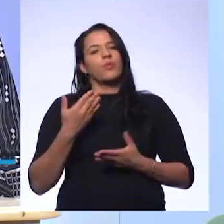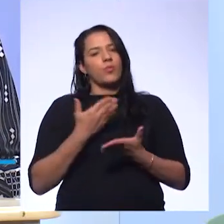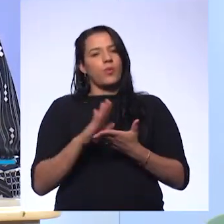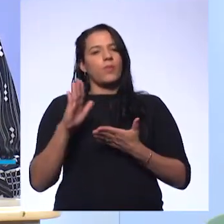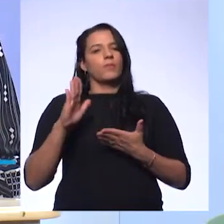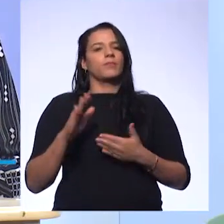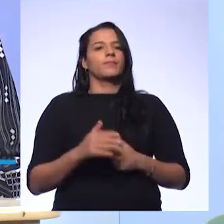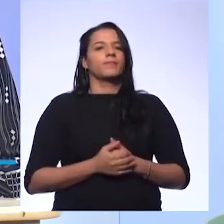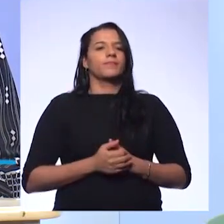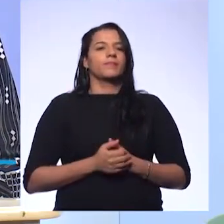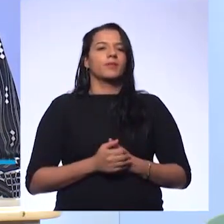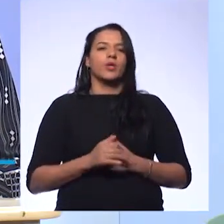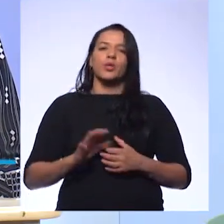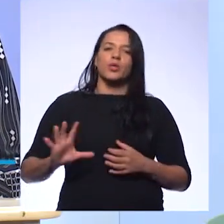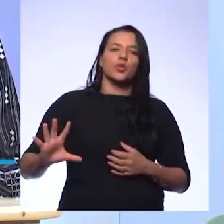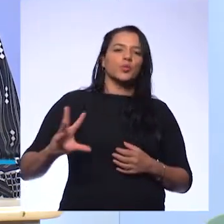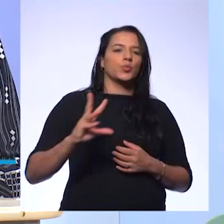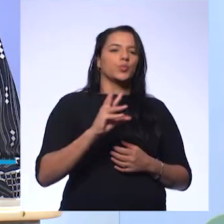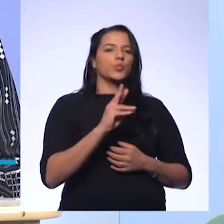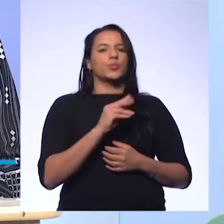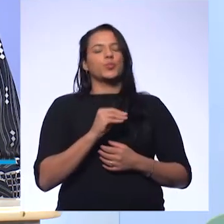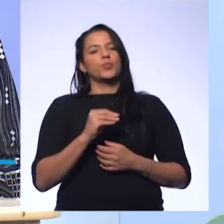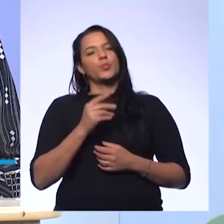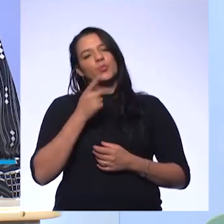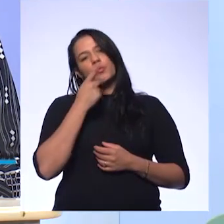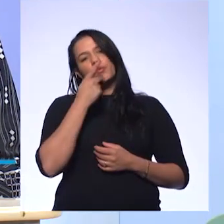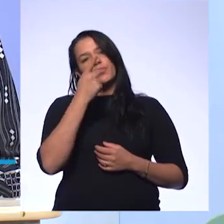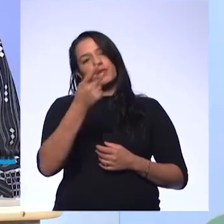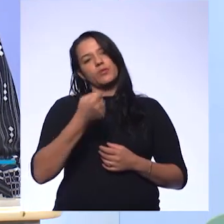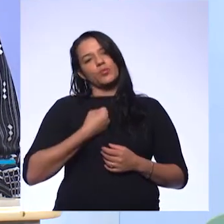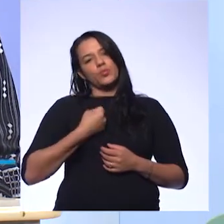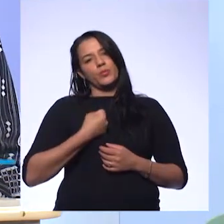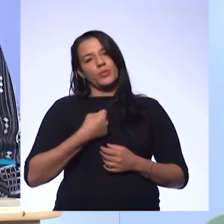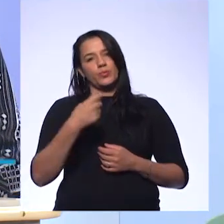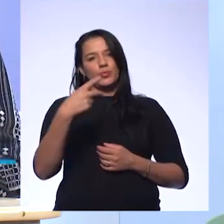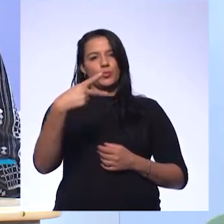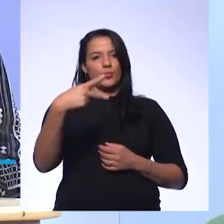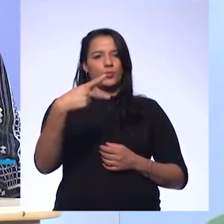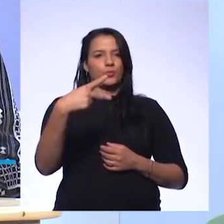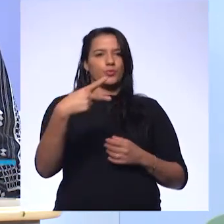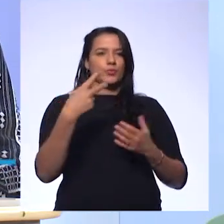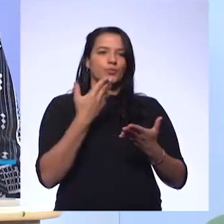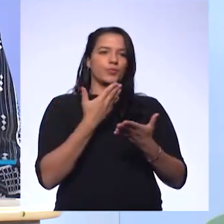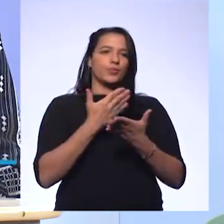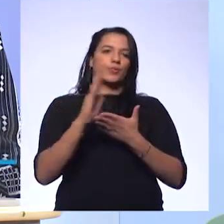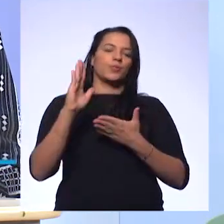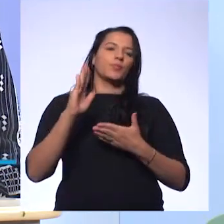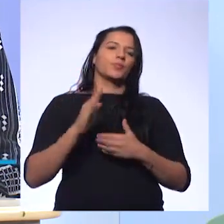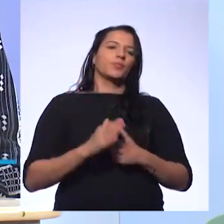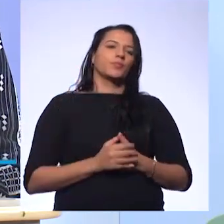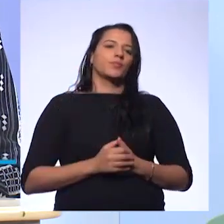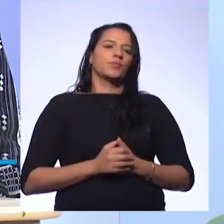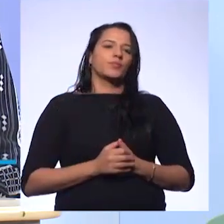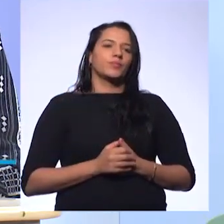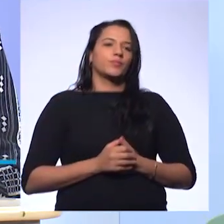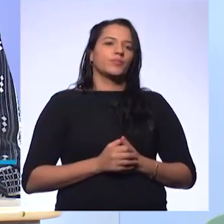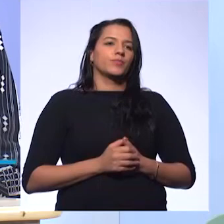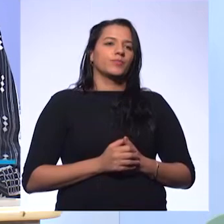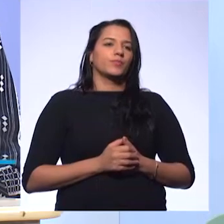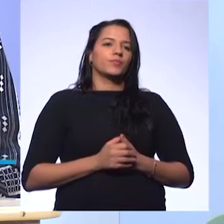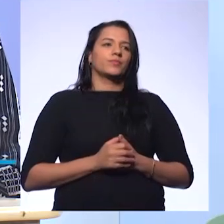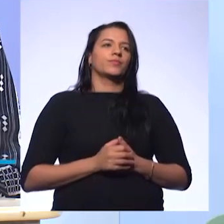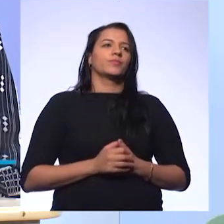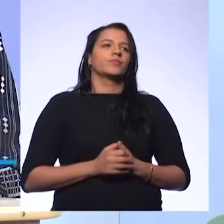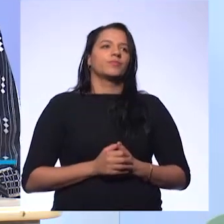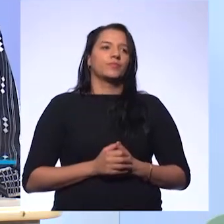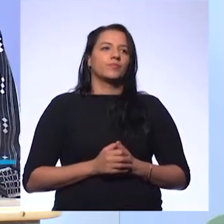Luíse, a galera aqui tá tudo indo na ideia do Boris Fausto. Não, foi Do o Boris Edgar Fausto?